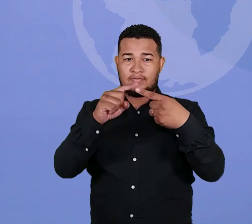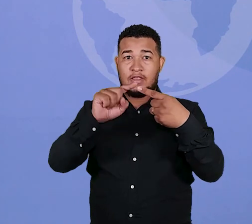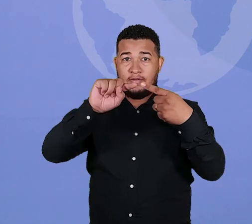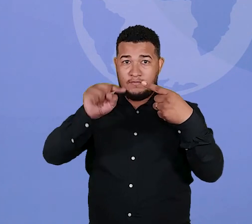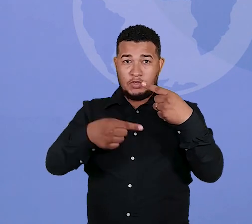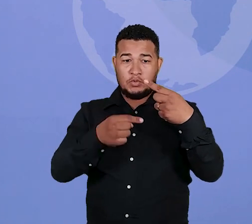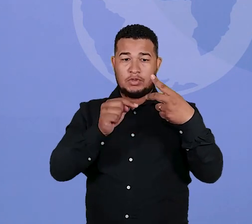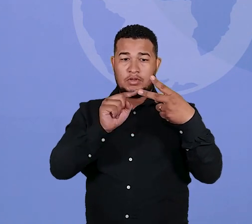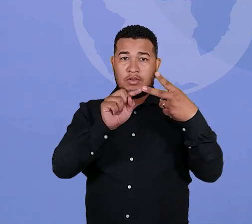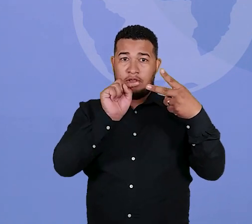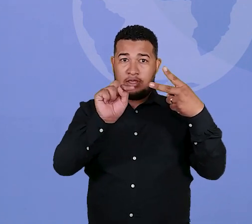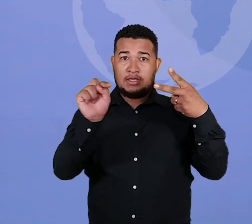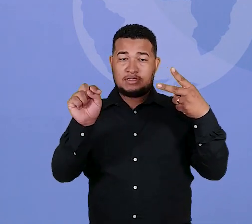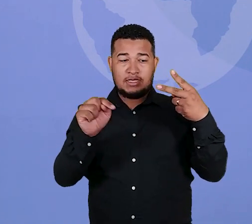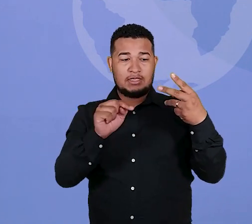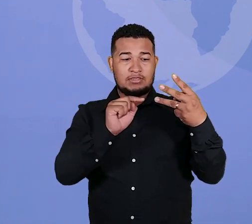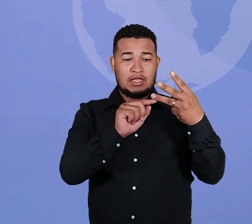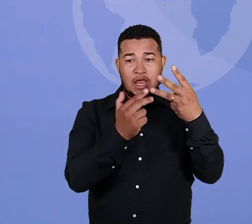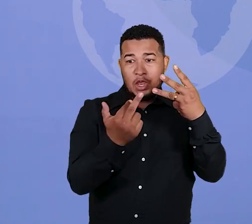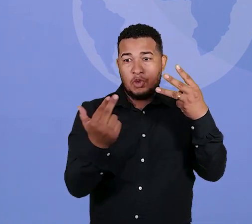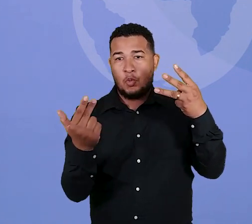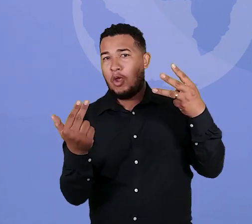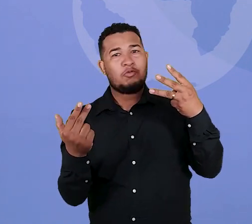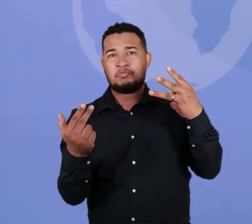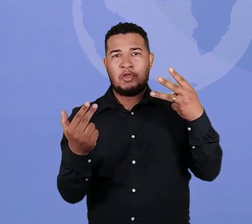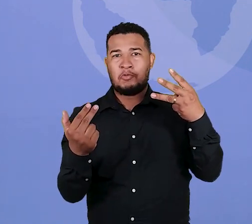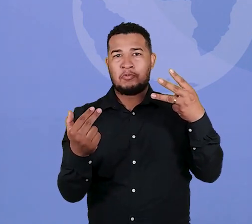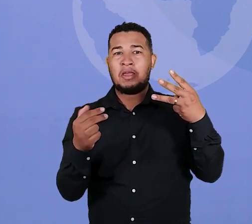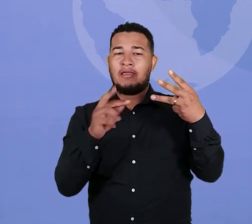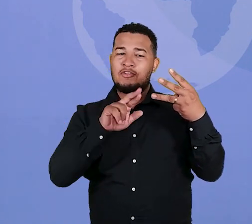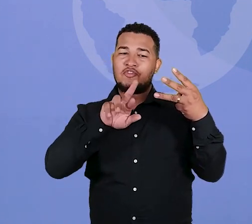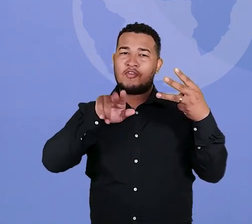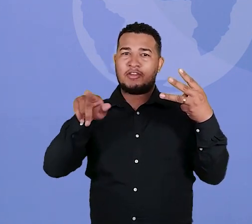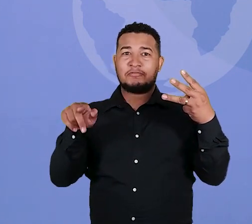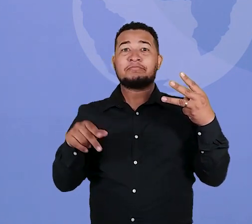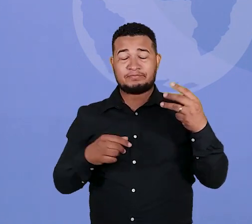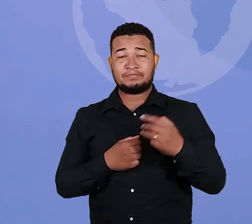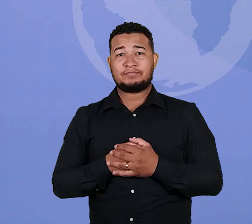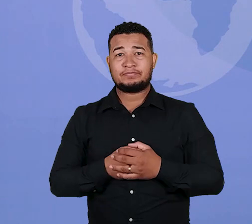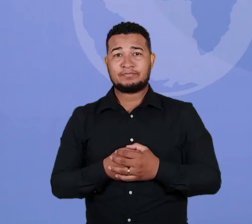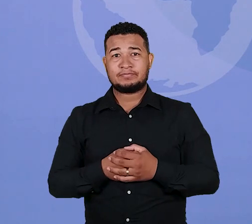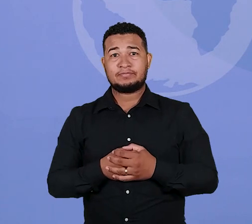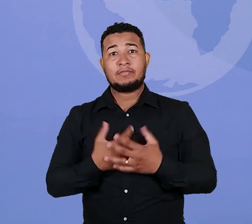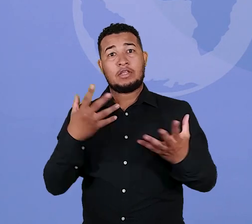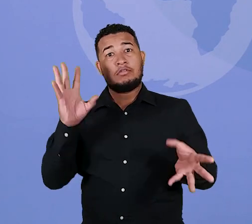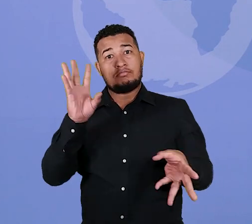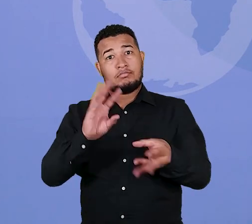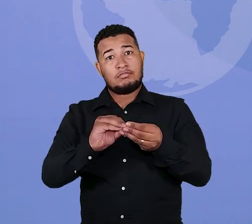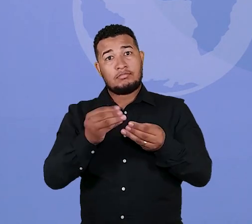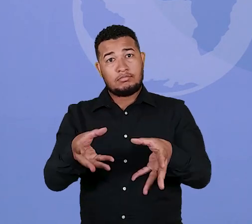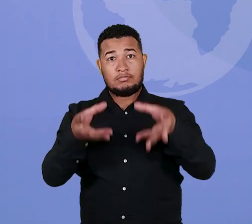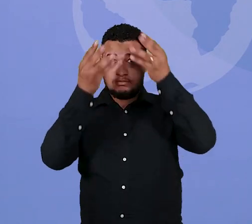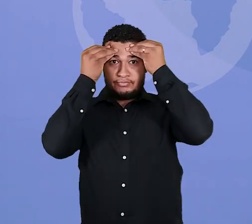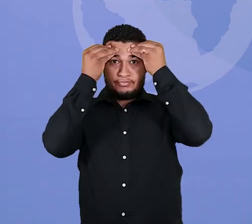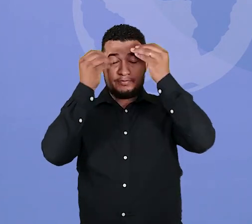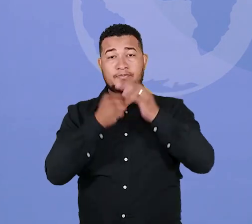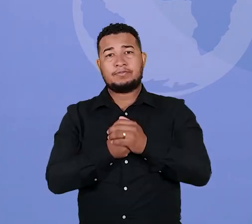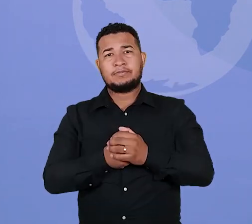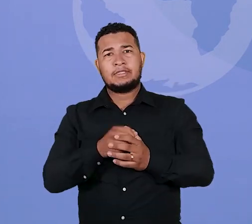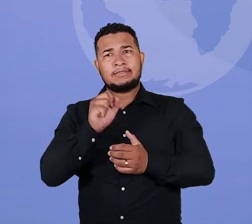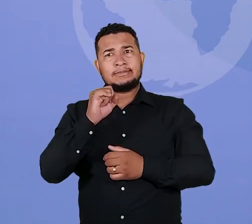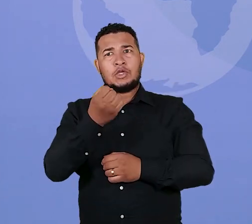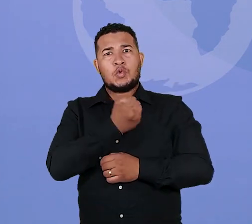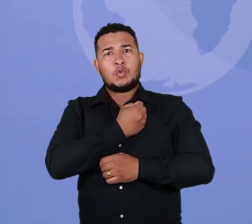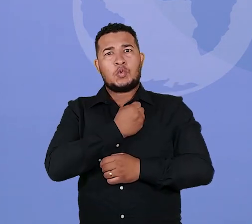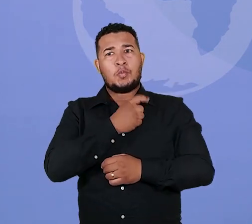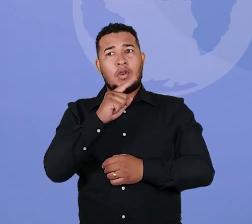reticência. E não é periódico, não se repete. Tá bacana ou não tá? Para fechar, para gravar. Quando